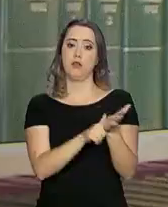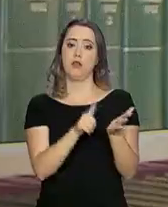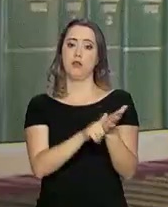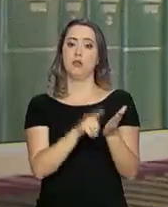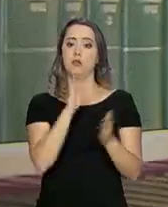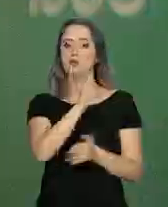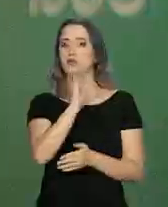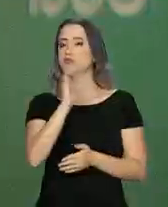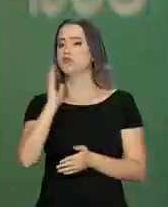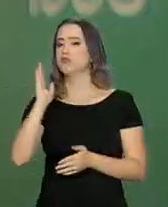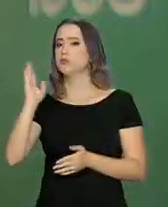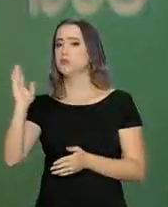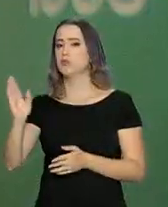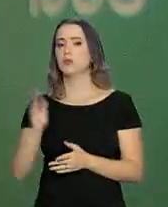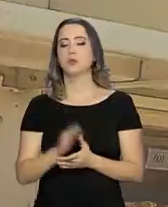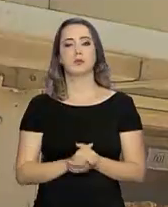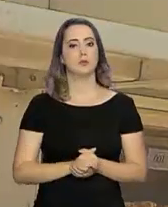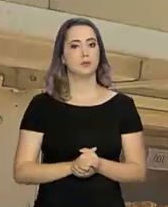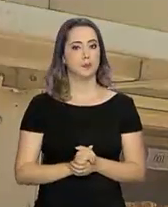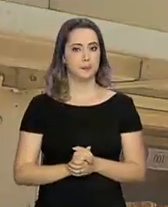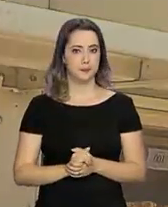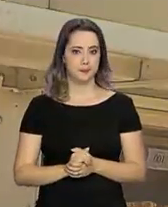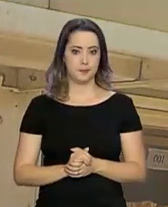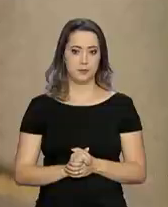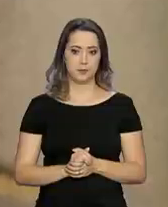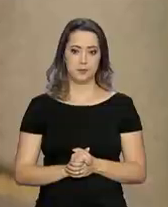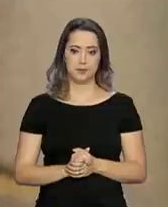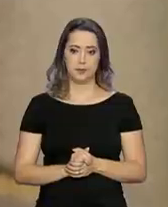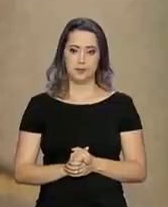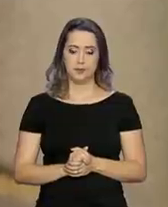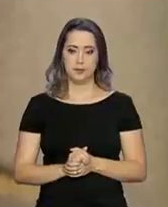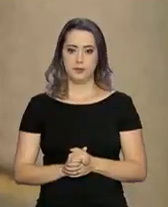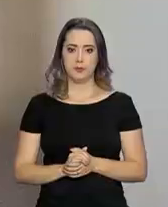da Biblioteca da Imprensa Nacional.